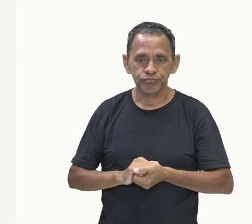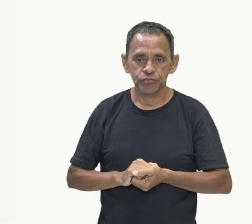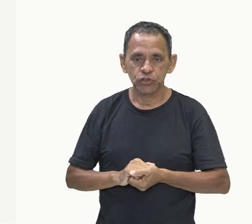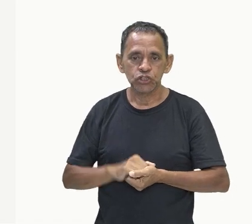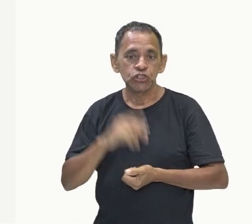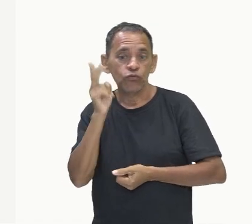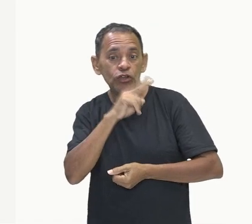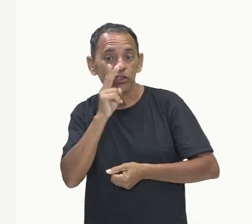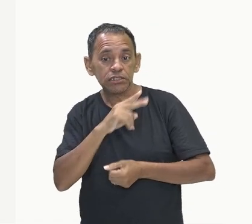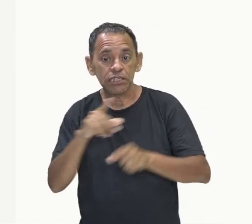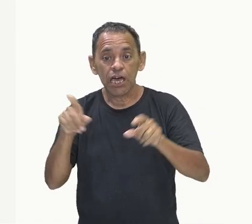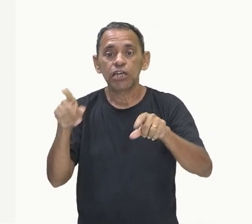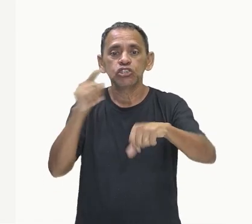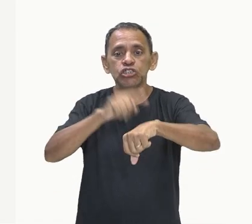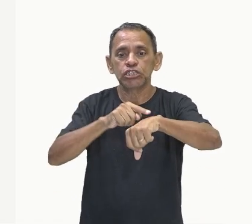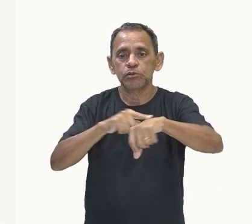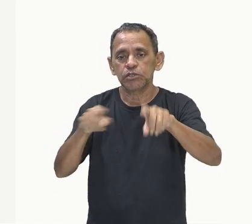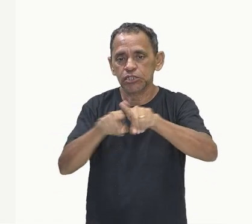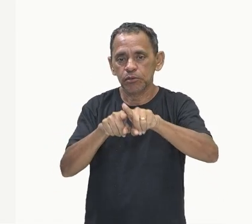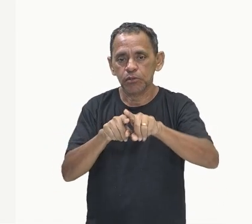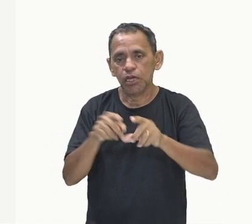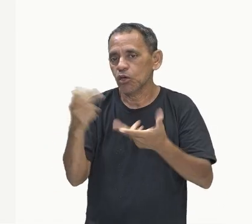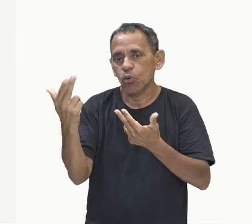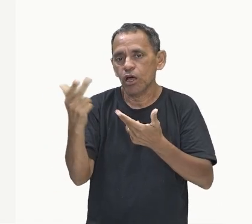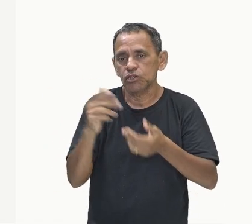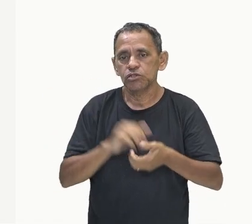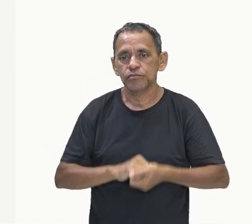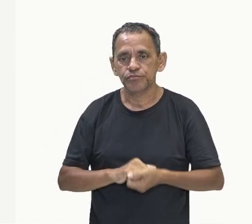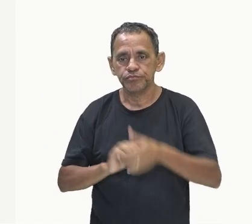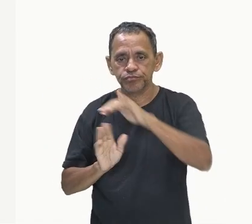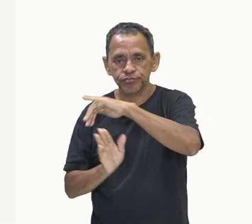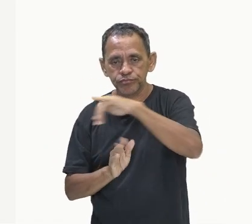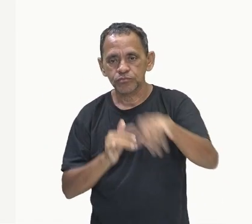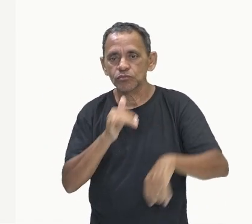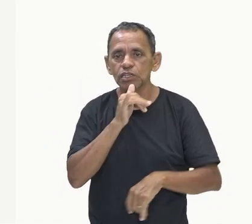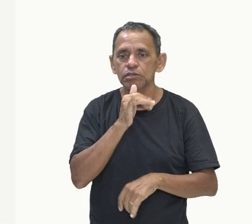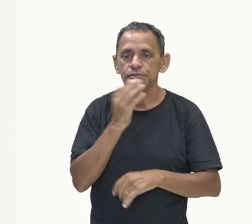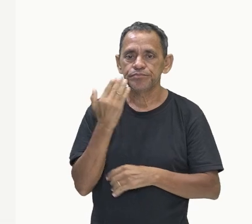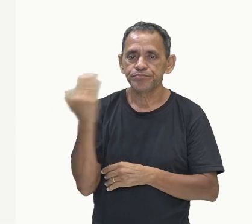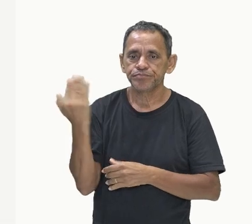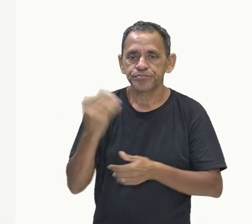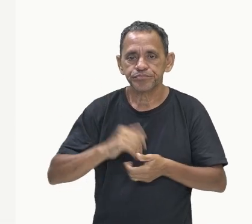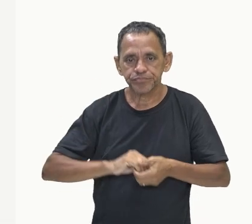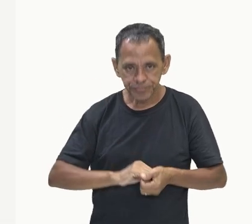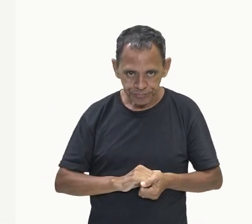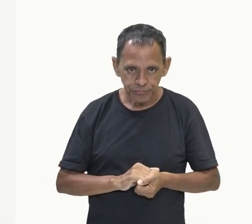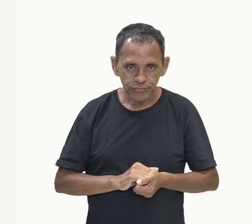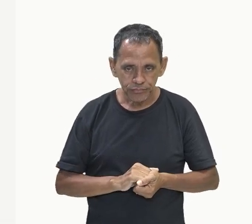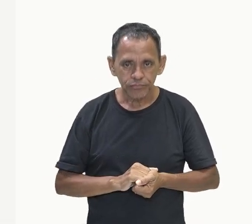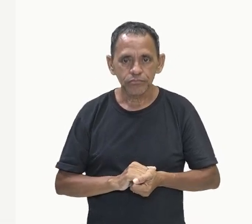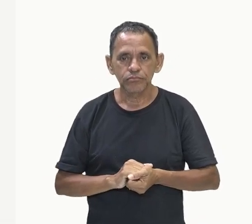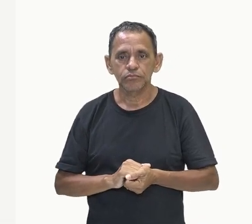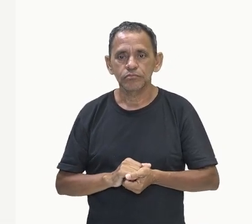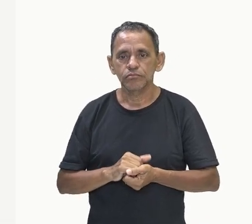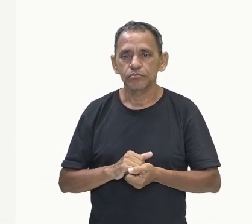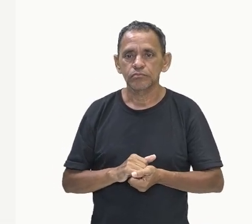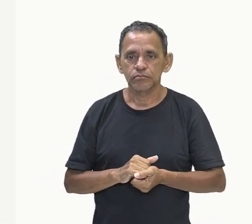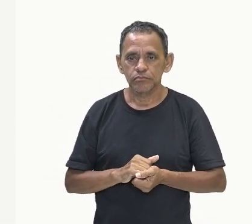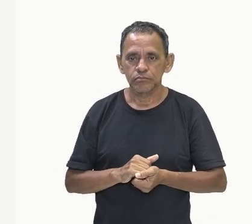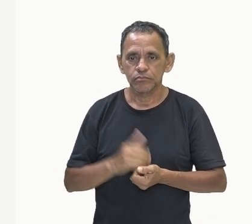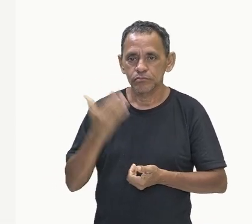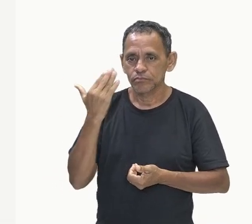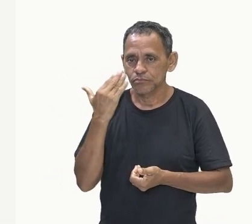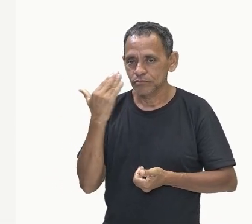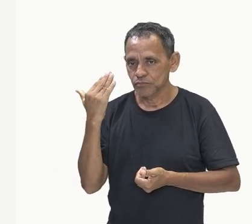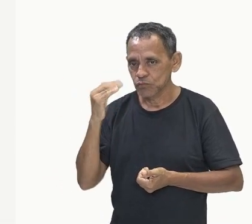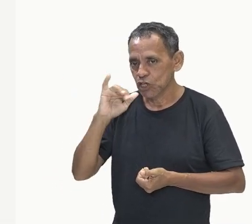para você da segunda lei de Kepler. Olha, nós temos ali a elipse da figura abaixo representa a órbita de um planeta